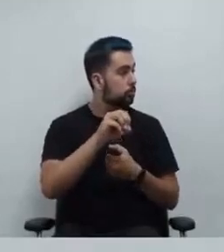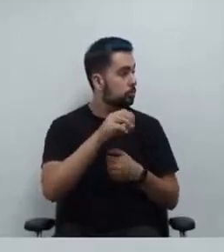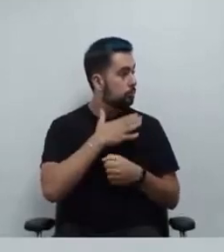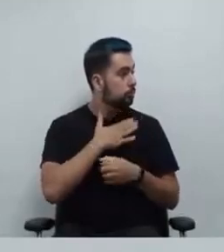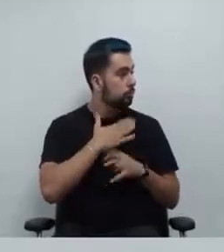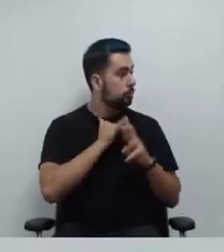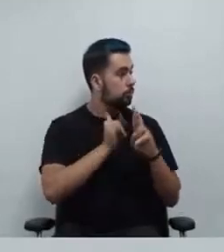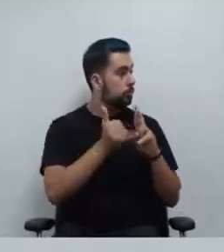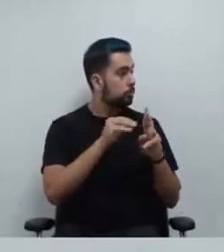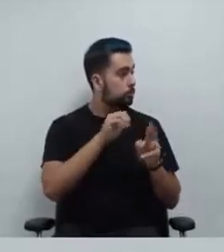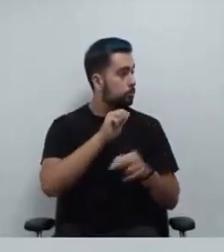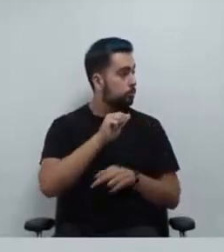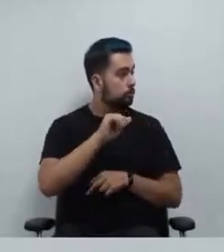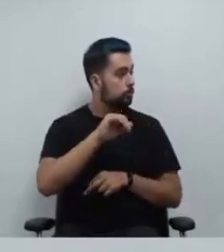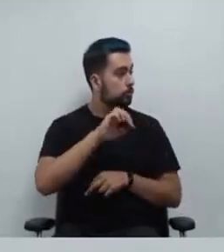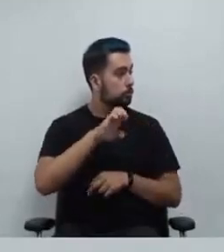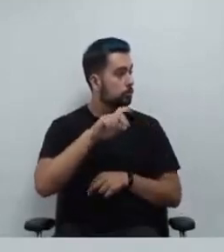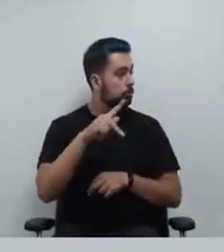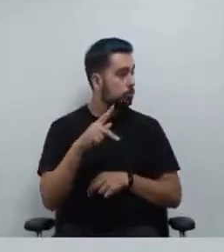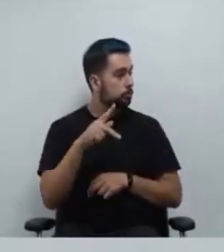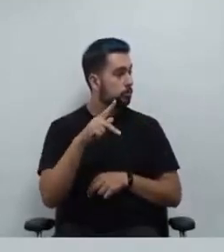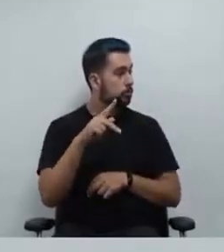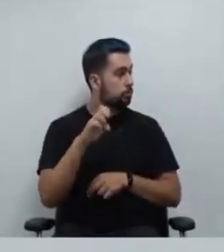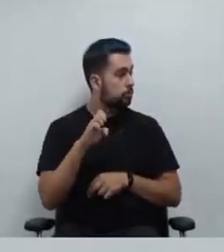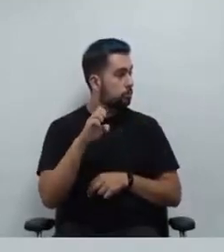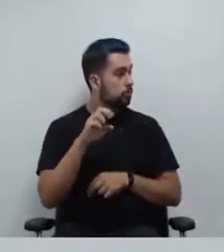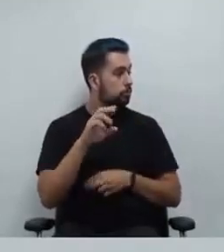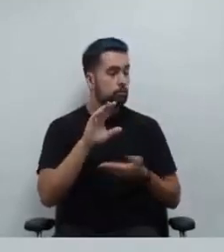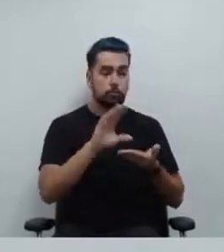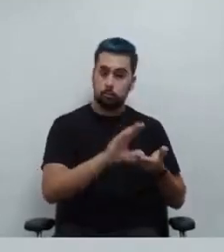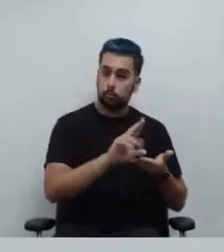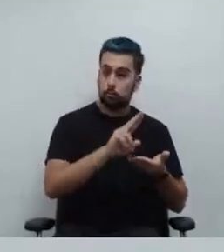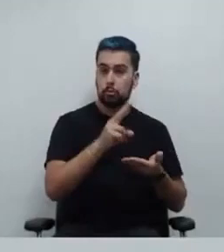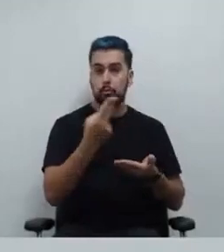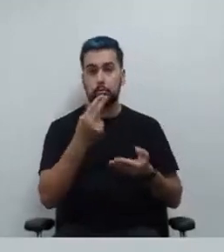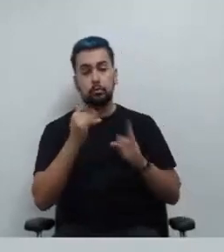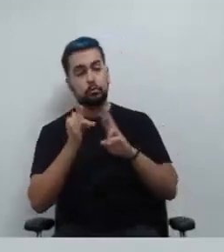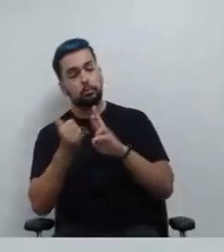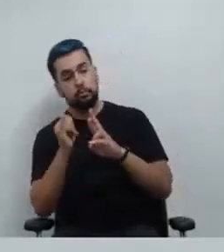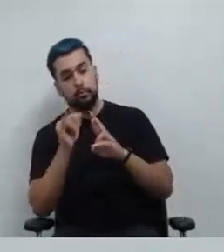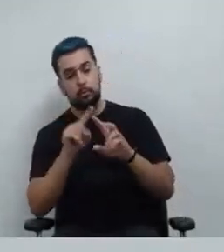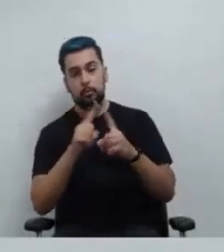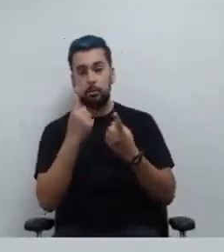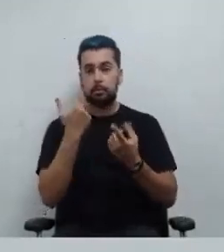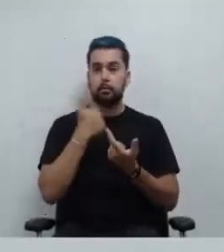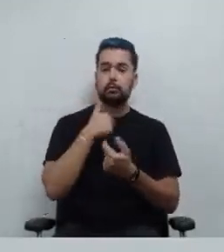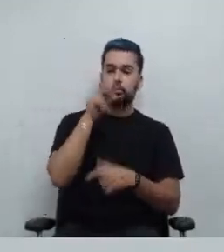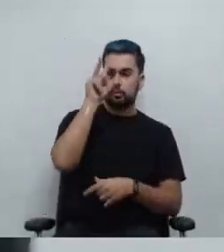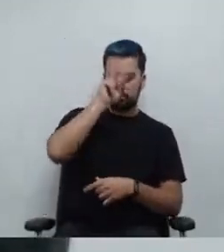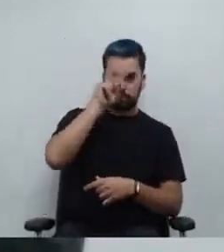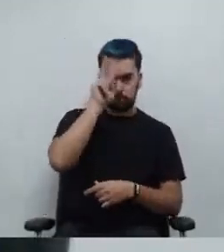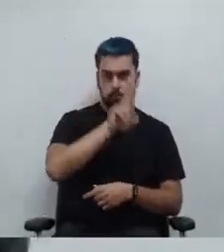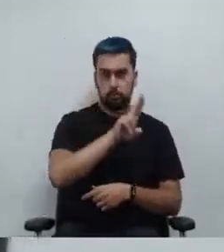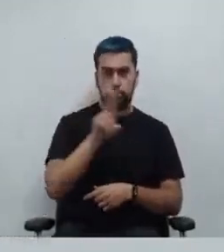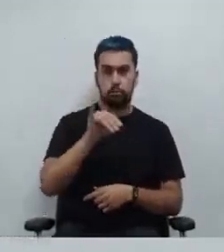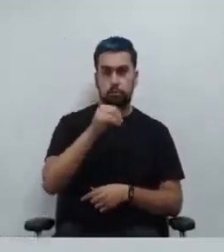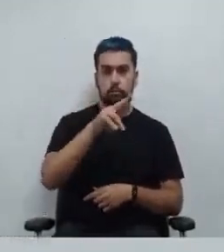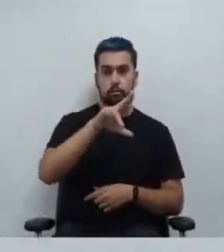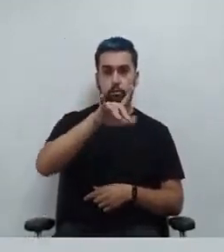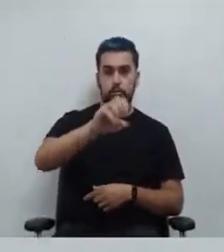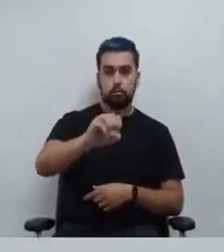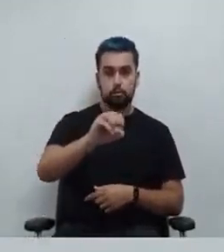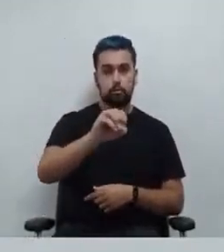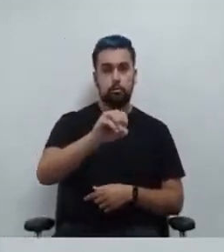lembro como conselheiro ou se você foi meu relator da CAEP, mas eu lembro do nome, eu lembro do seu